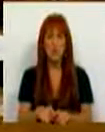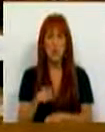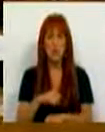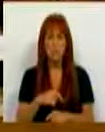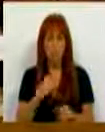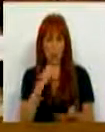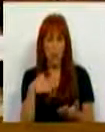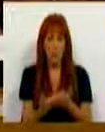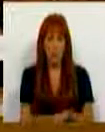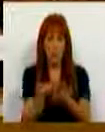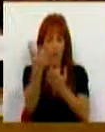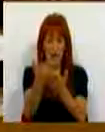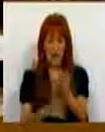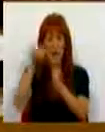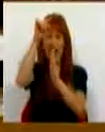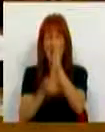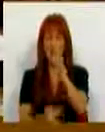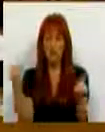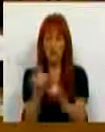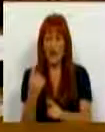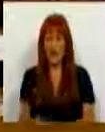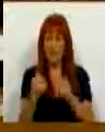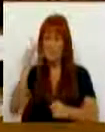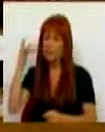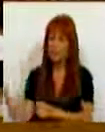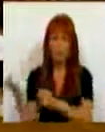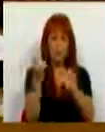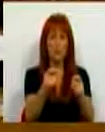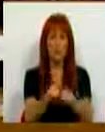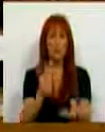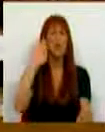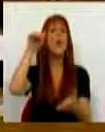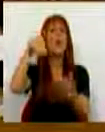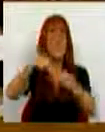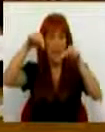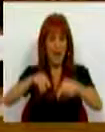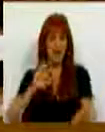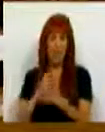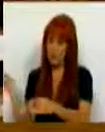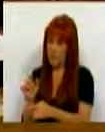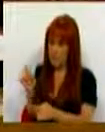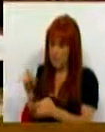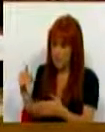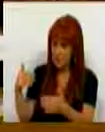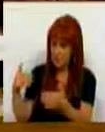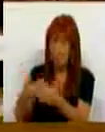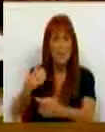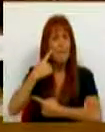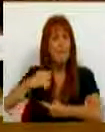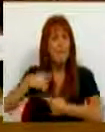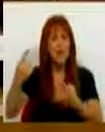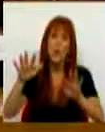posso-vos facultar uma lista de vários investimentos estrangeiros concluídos nestes últimos 6 meses, que